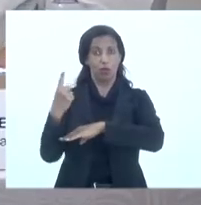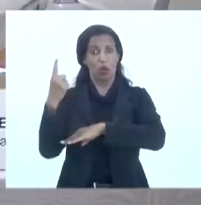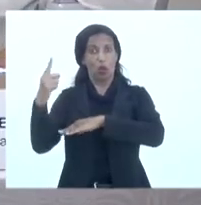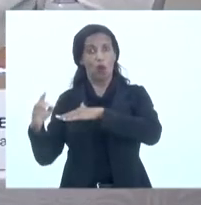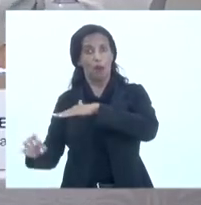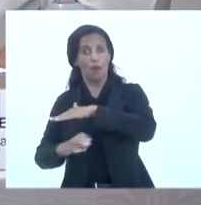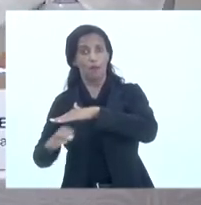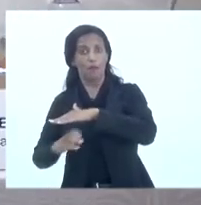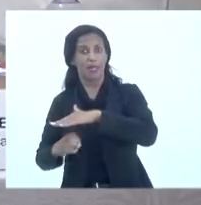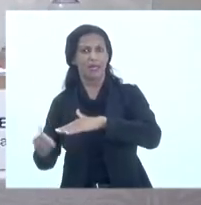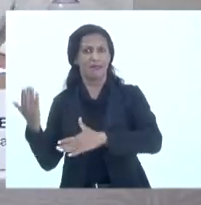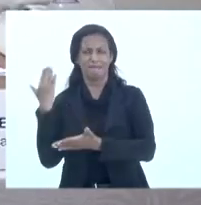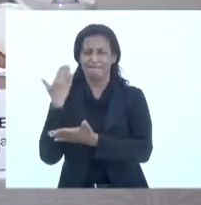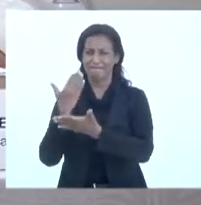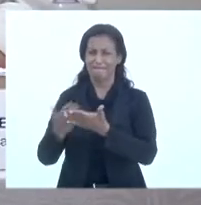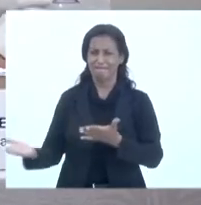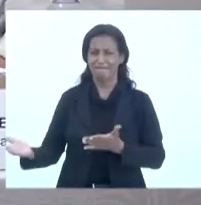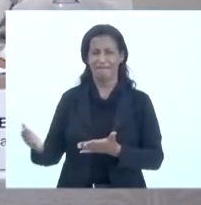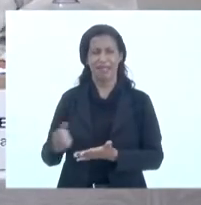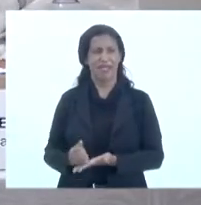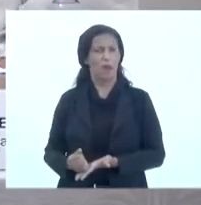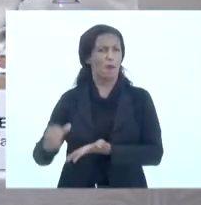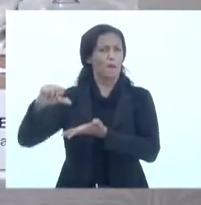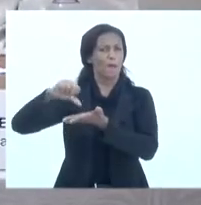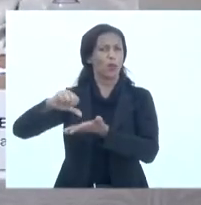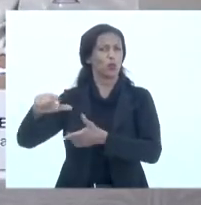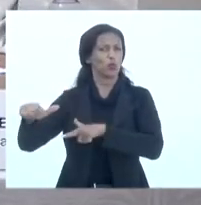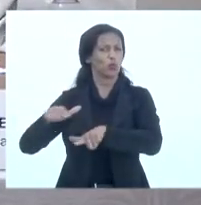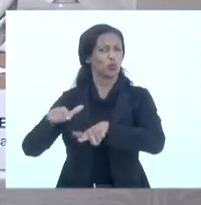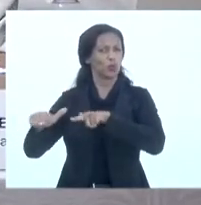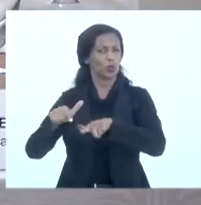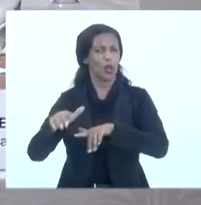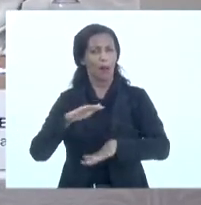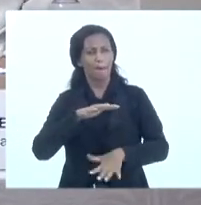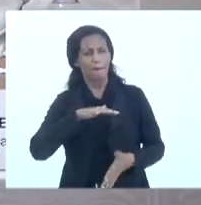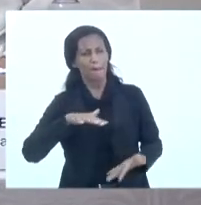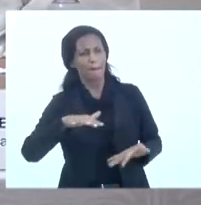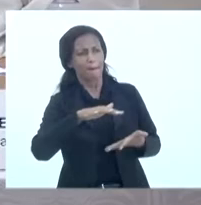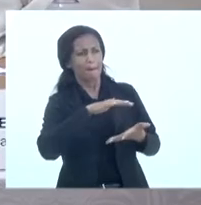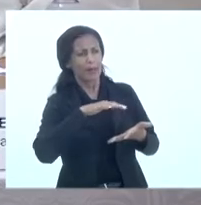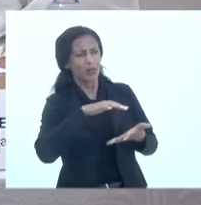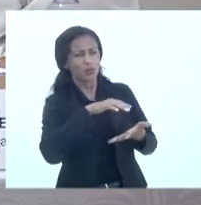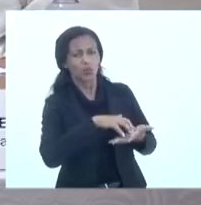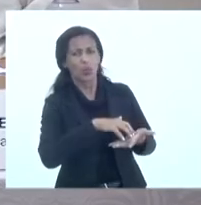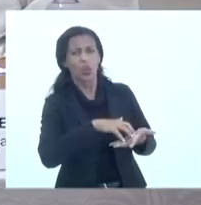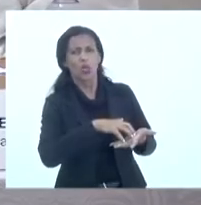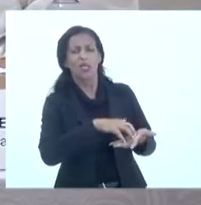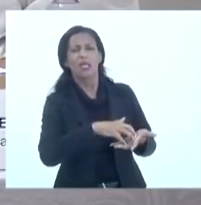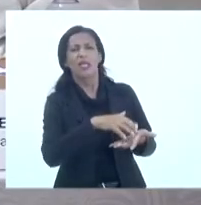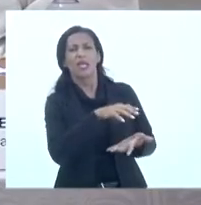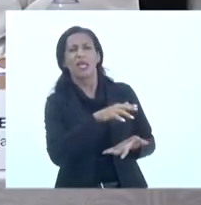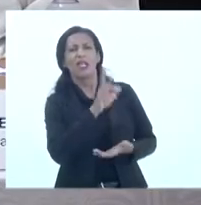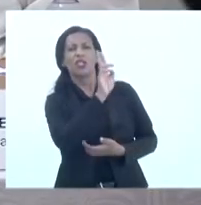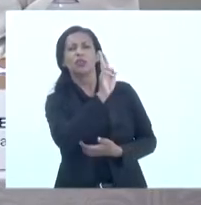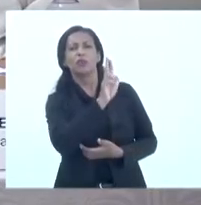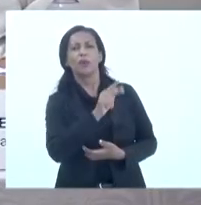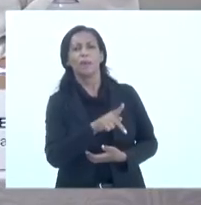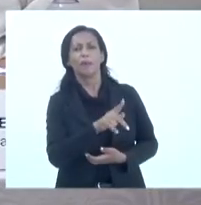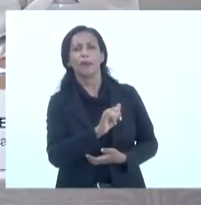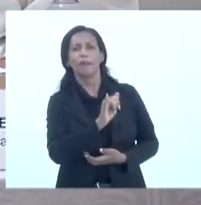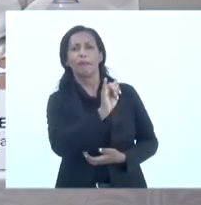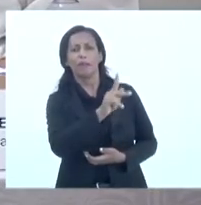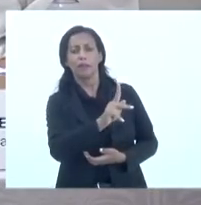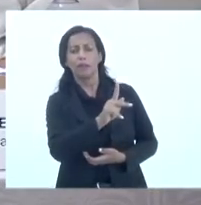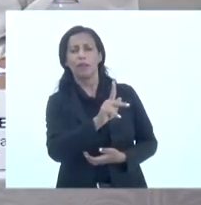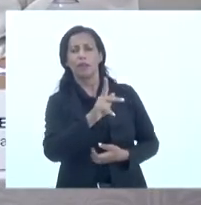mil postos de trabalho para todo um setor no Estado que é responsável por 30% do PIB, que é o setor de